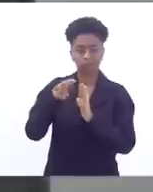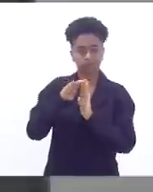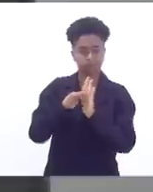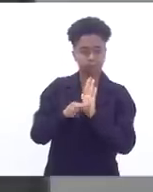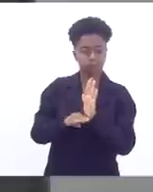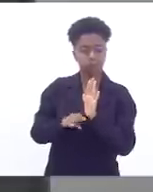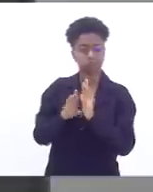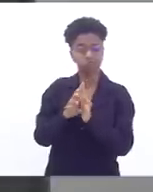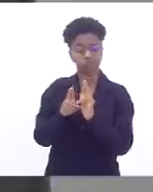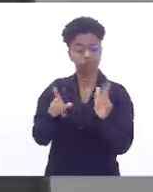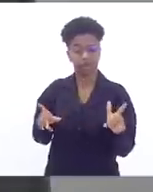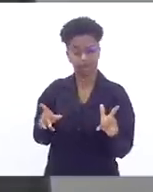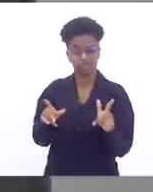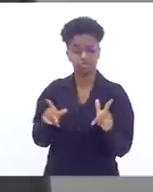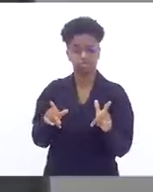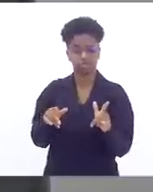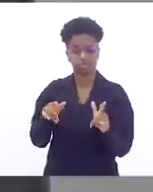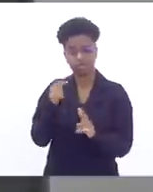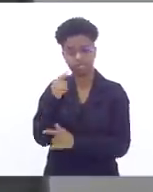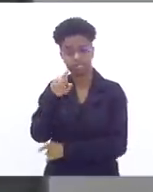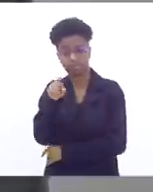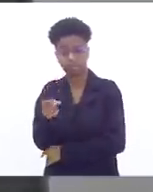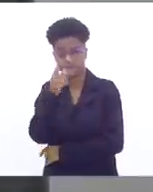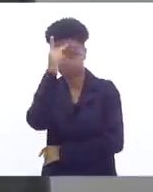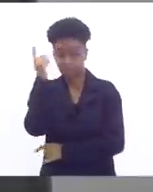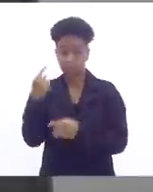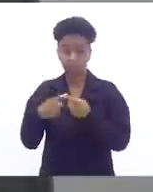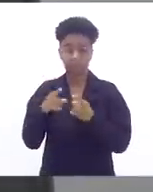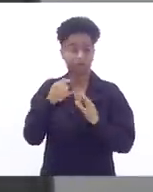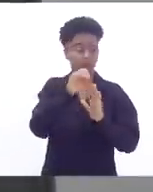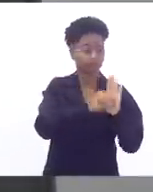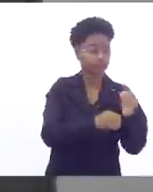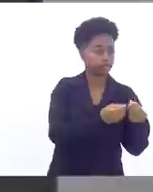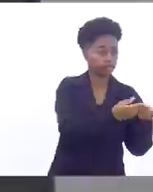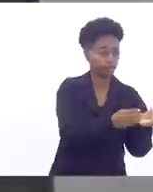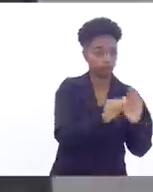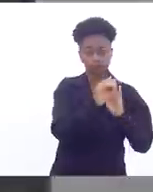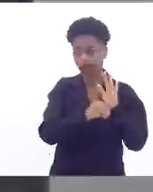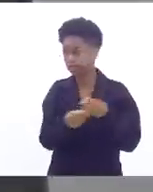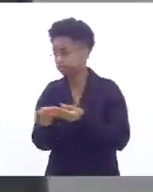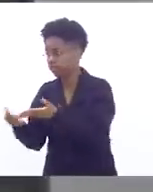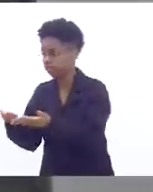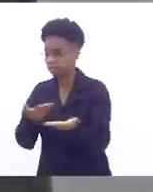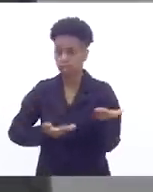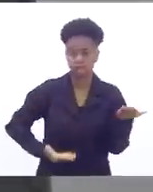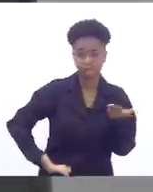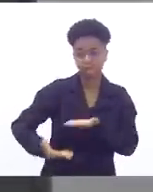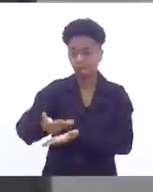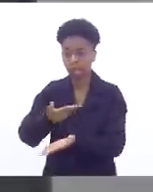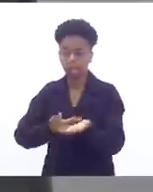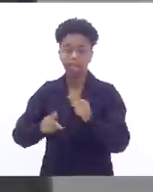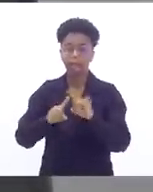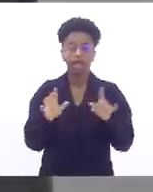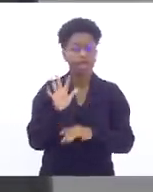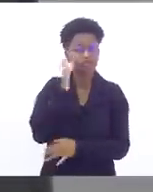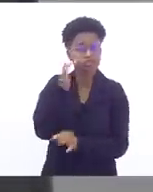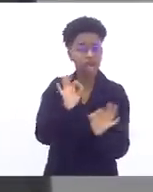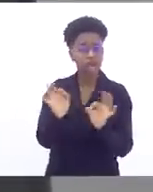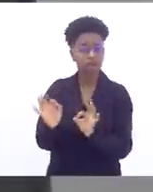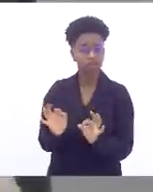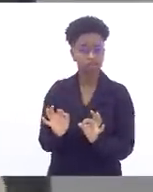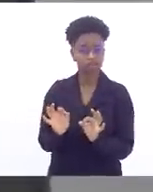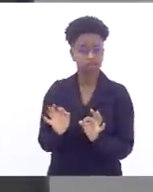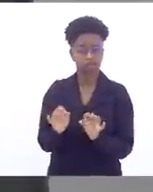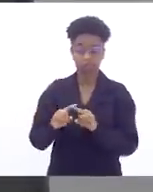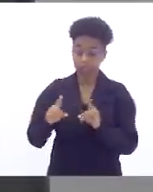essa série de mil pessoas porque vai ofício para o órgão volta ofício para o órgão vai para cá e nada se resolve o